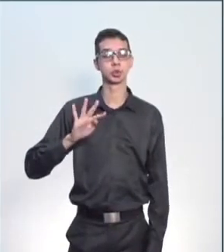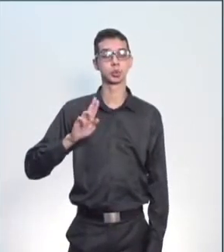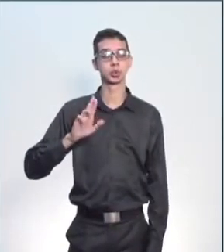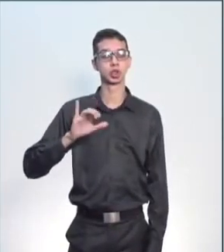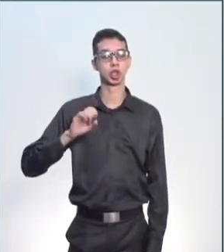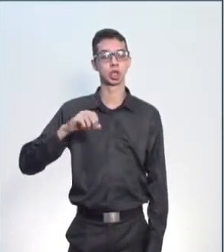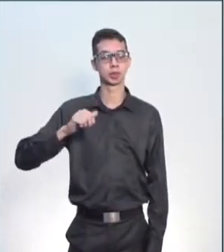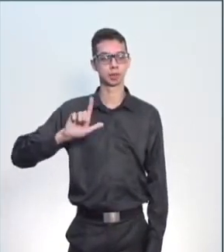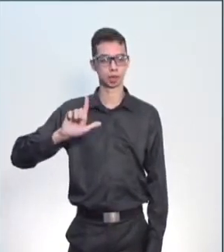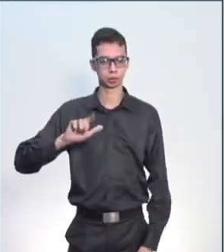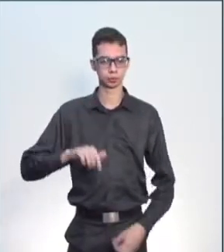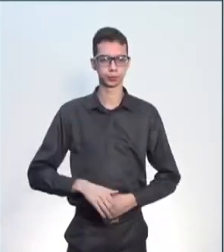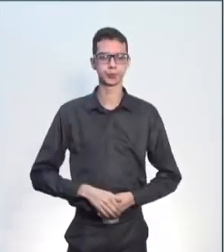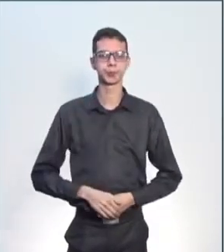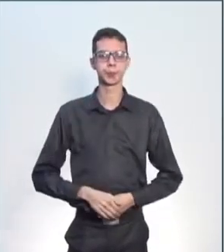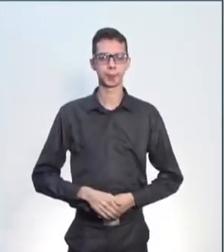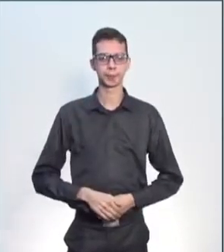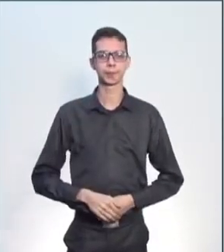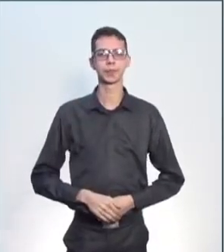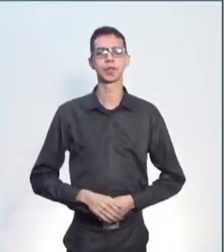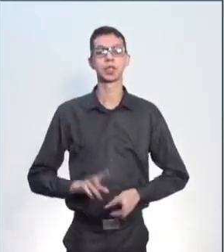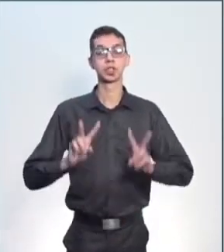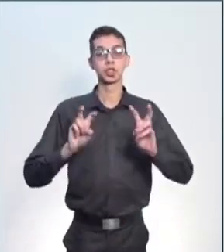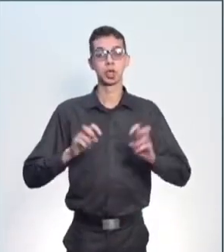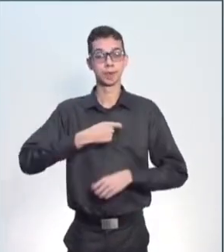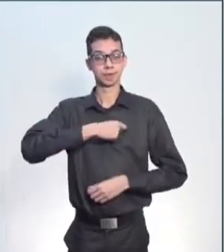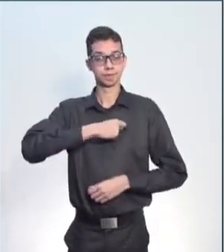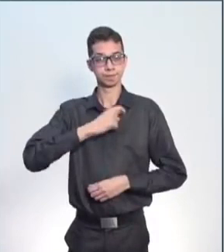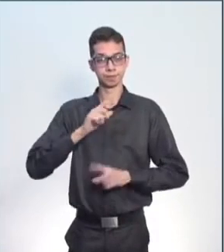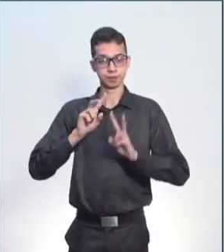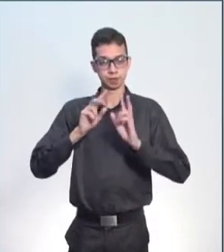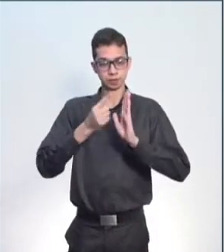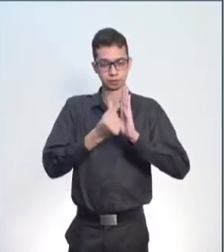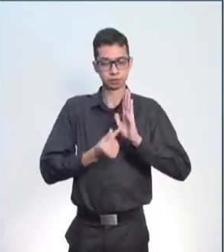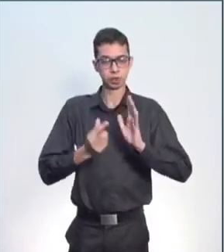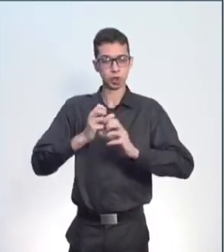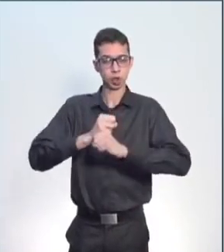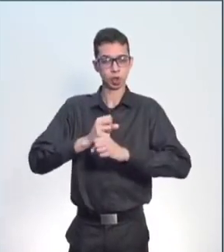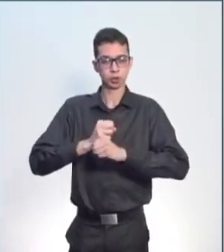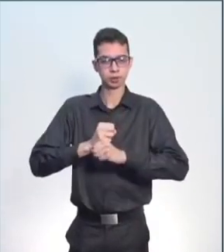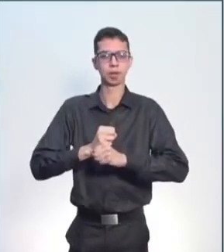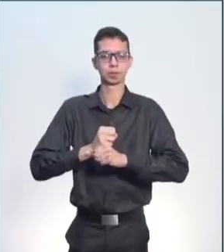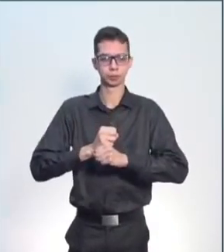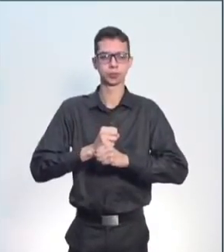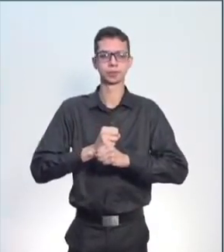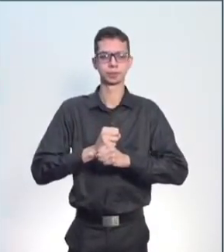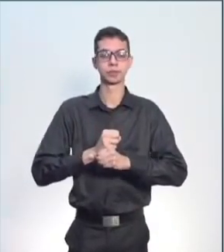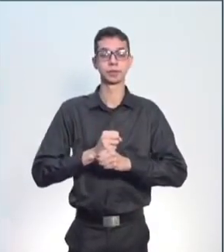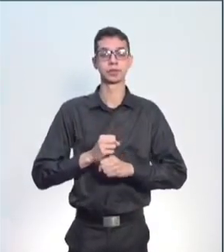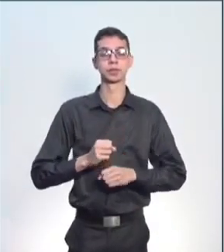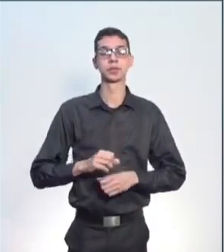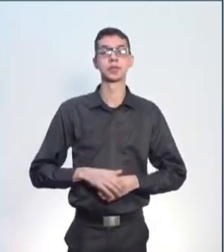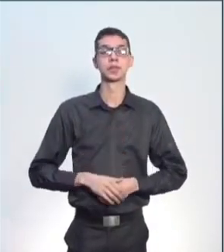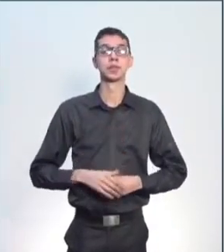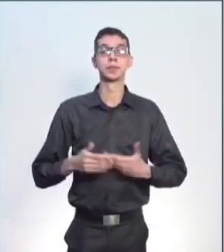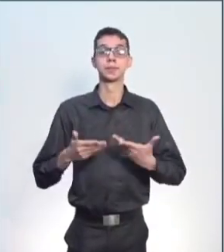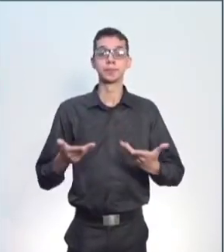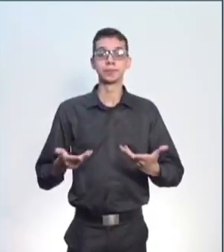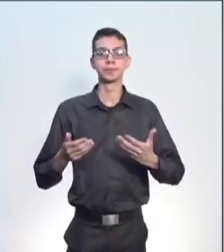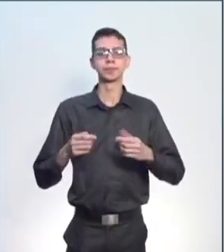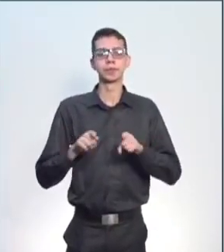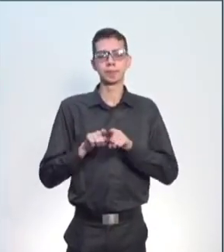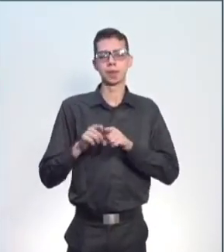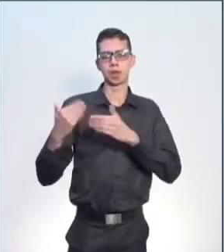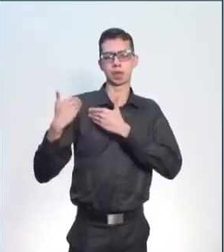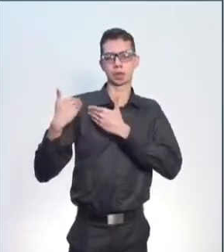fiscalização contábil financeira orçamentária. Os responsáveis pelo controle interno, ao tomarem conhecimento